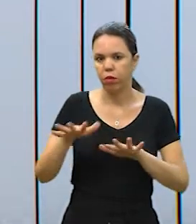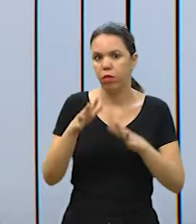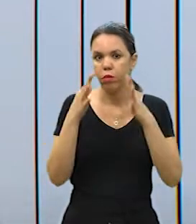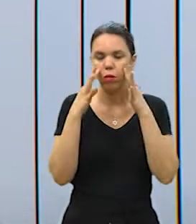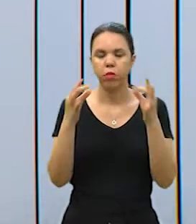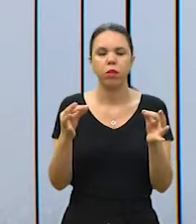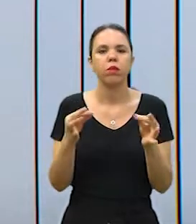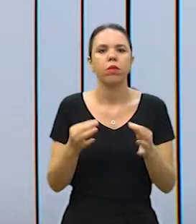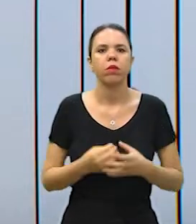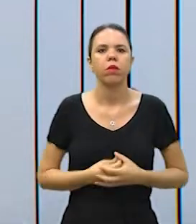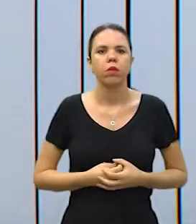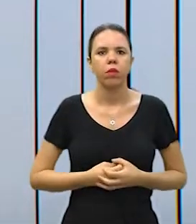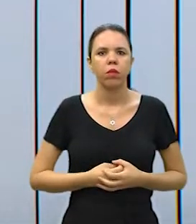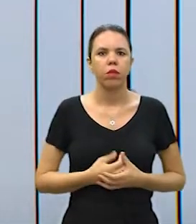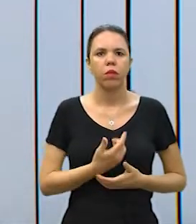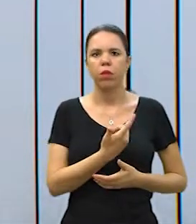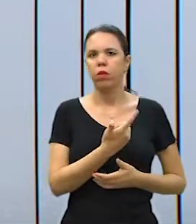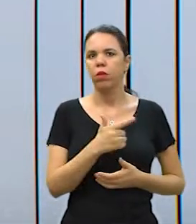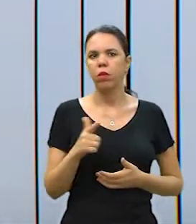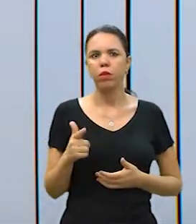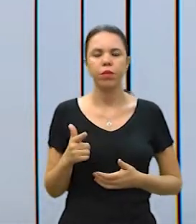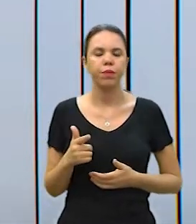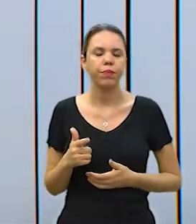muito prestativo, mas não